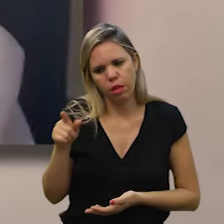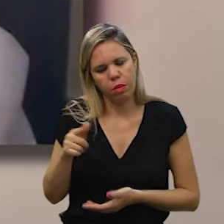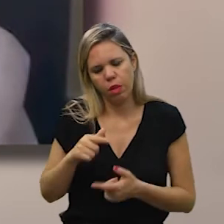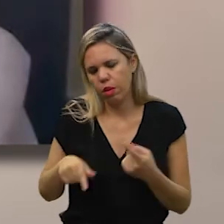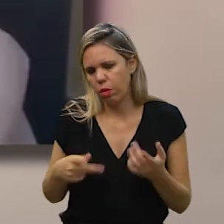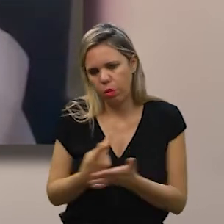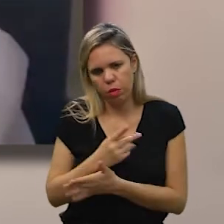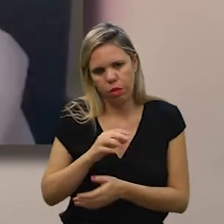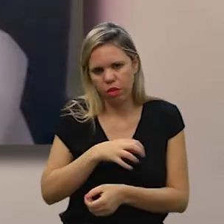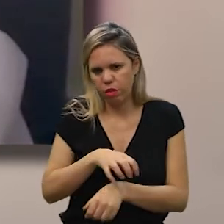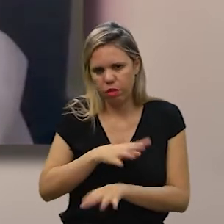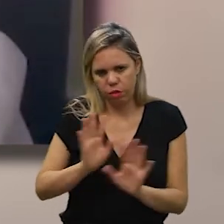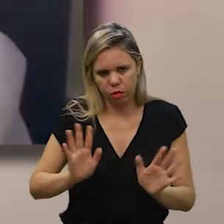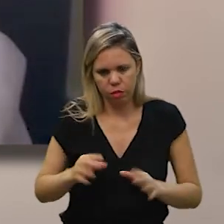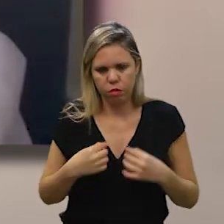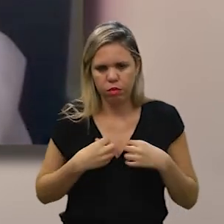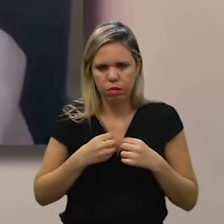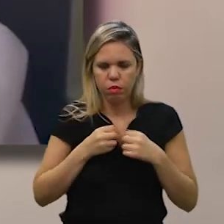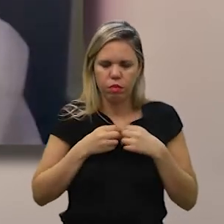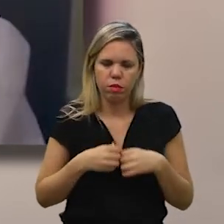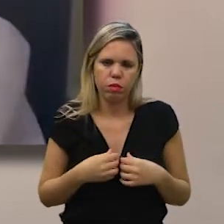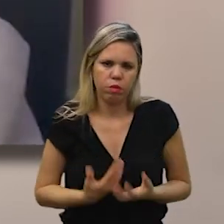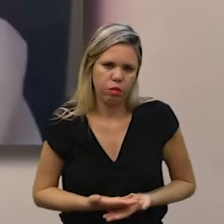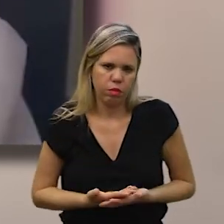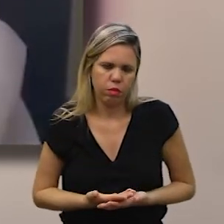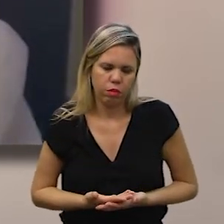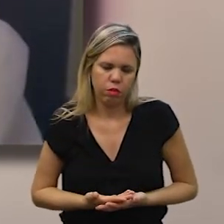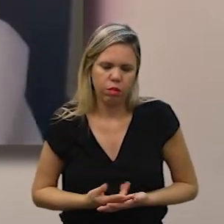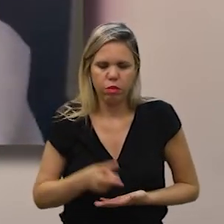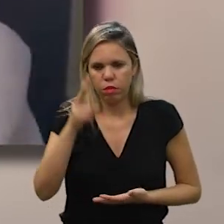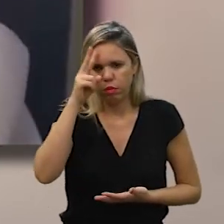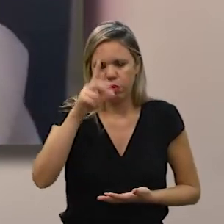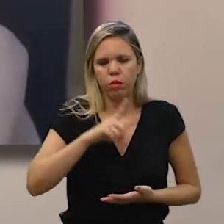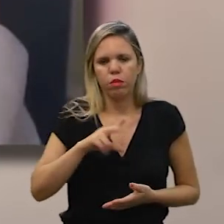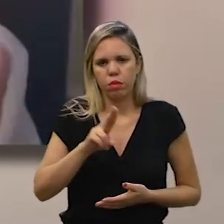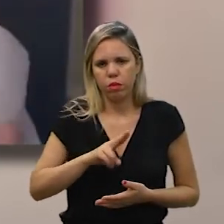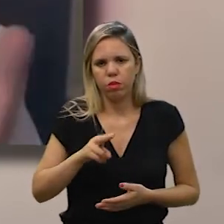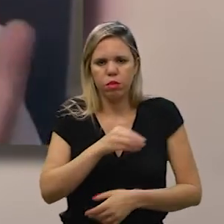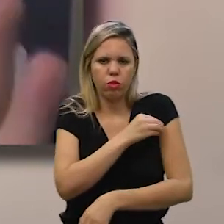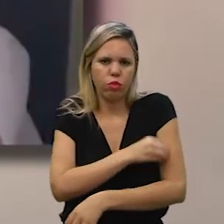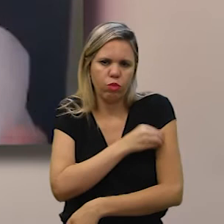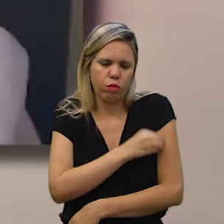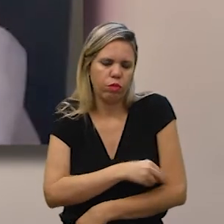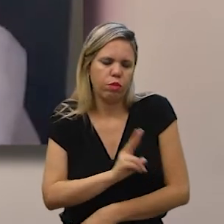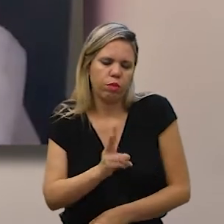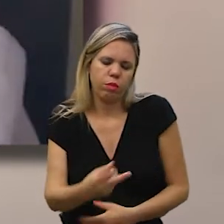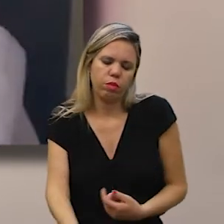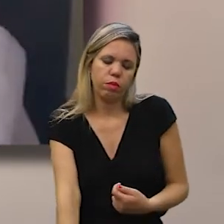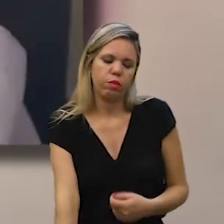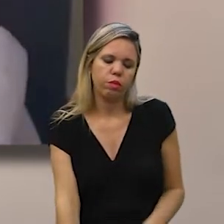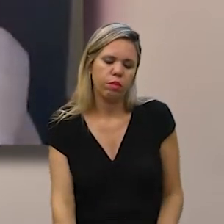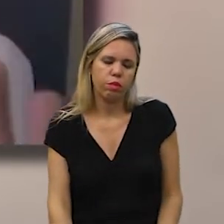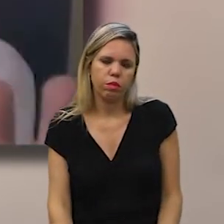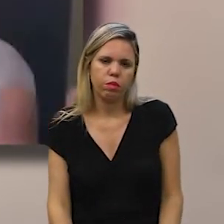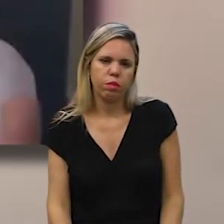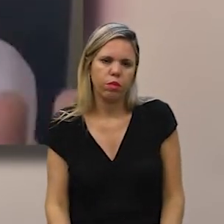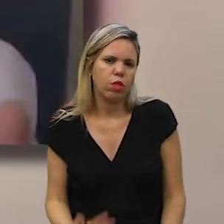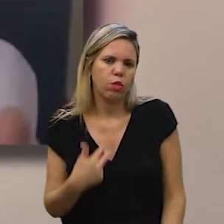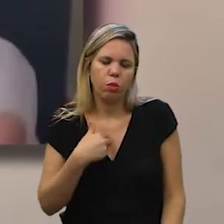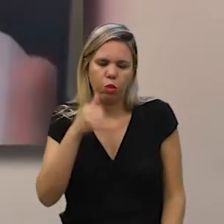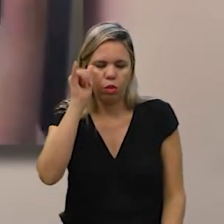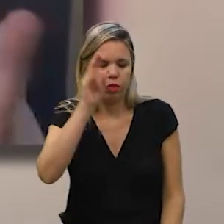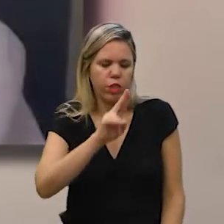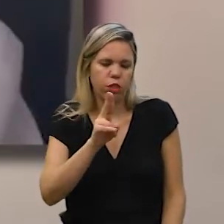que aquele não vai irritar. Mas então, lembrando, tem que usar o álcool gel, não tem como não